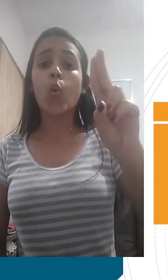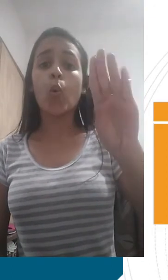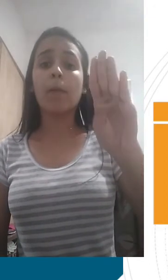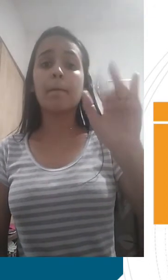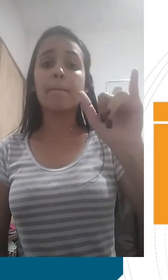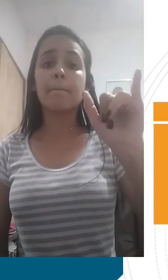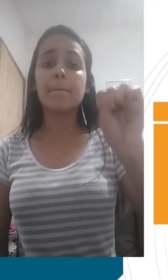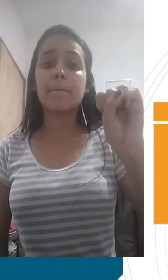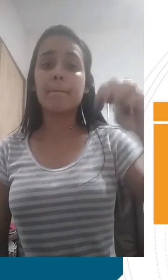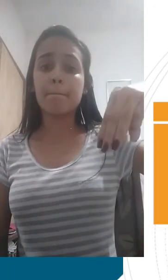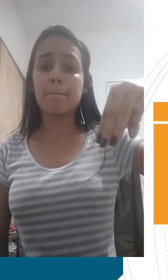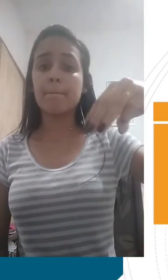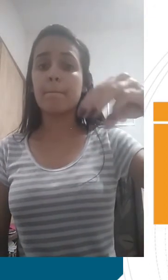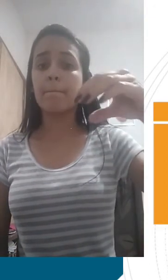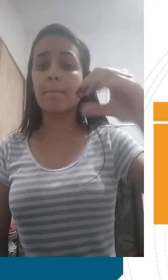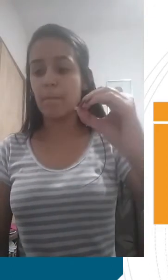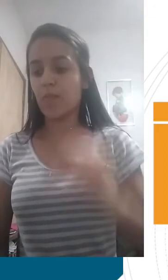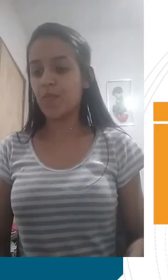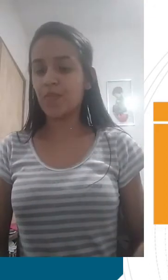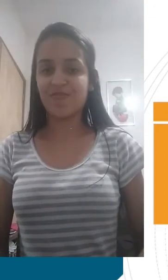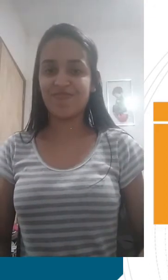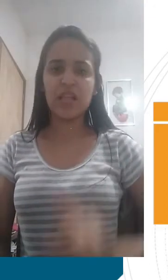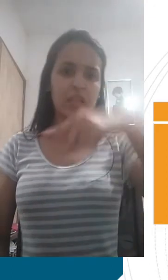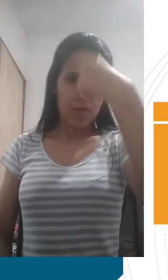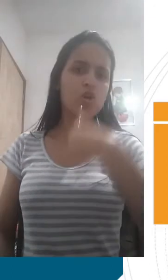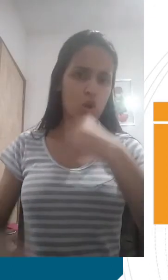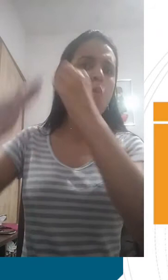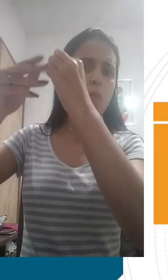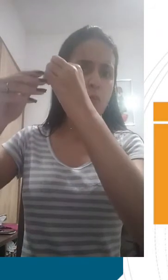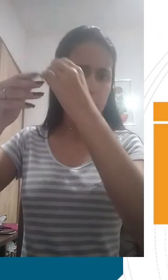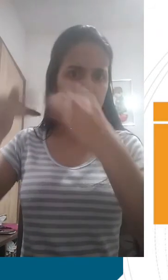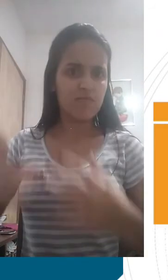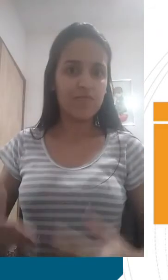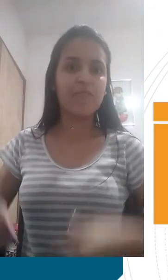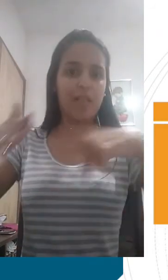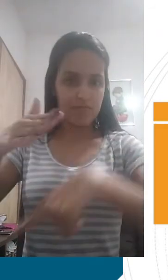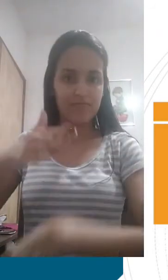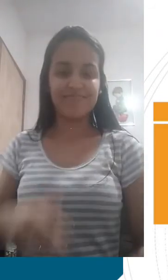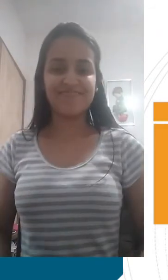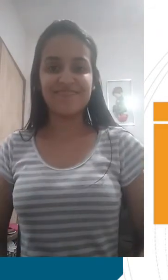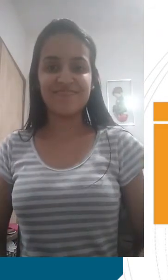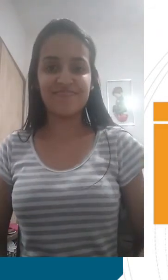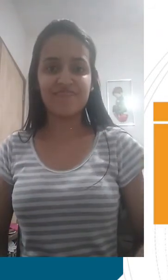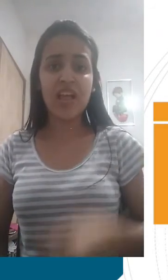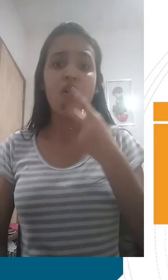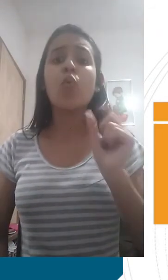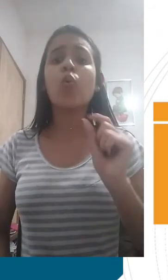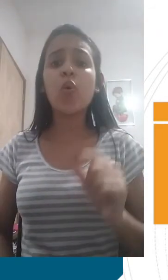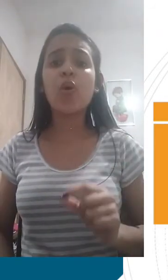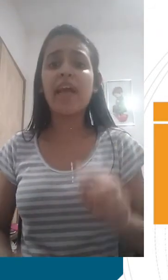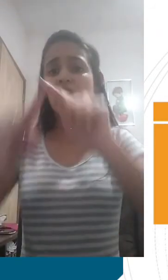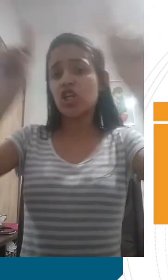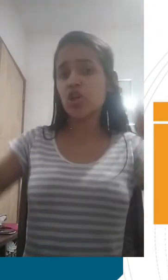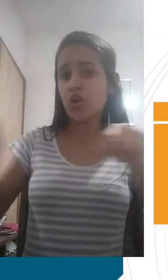vão poder aprofundar isso posteriormente. Cubismo: formas geométricas, recusa da